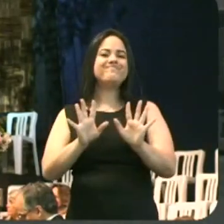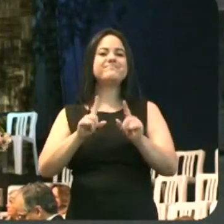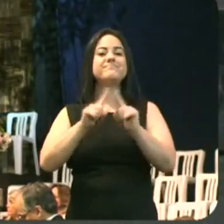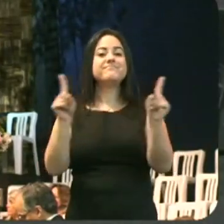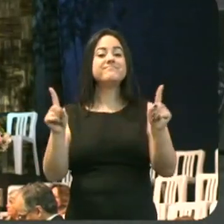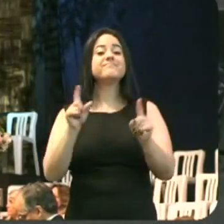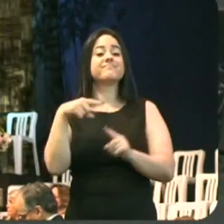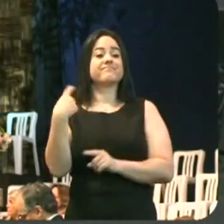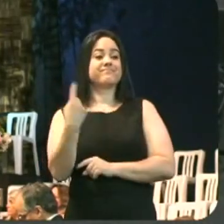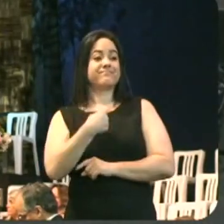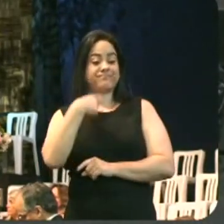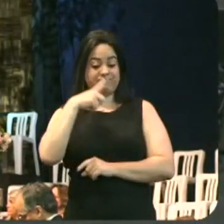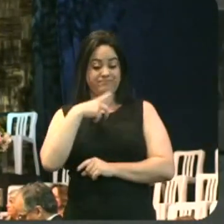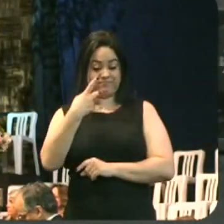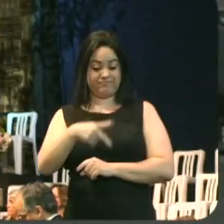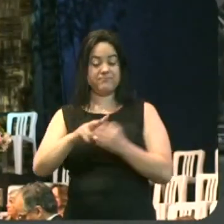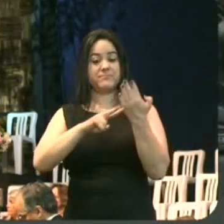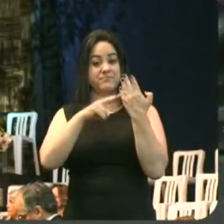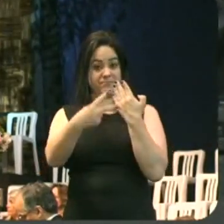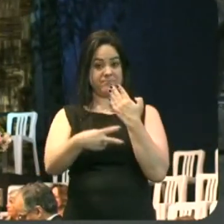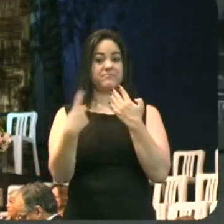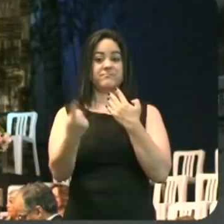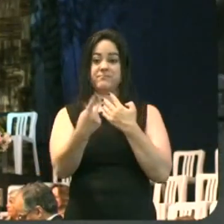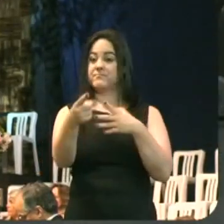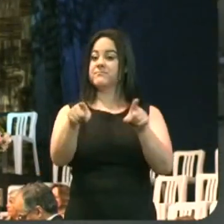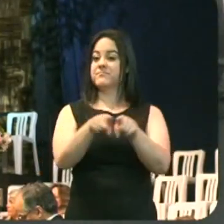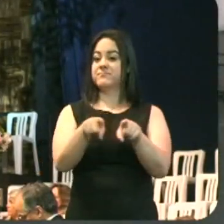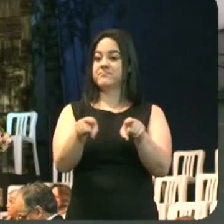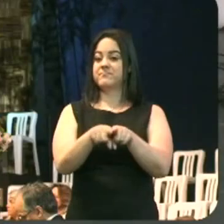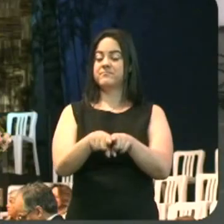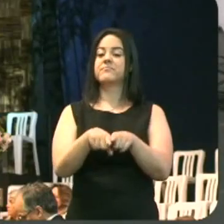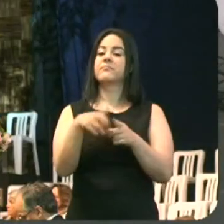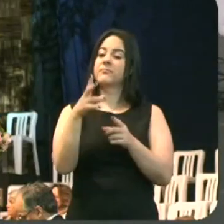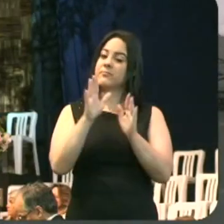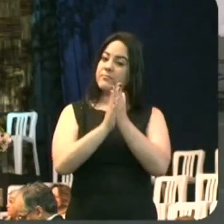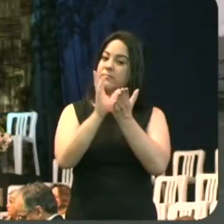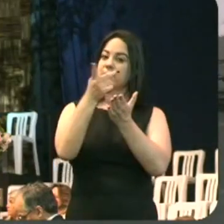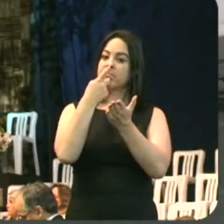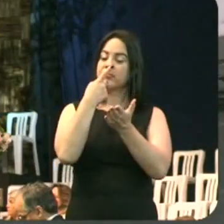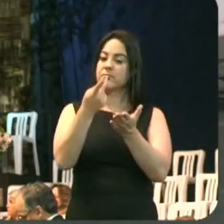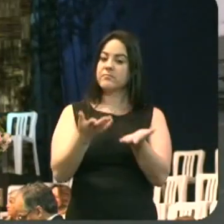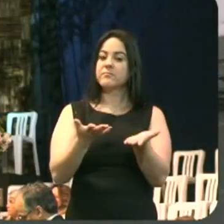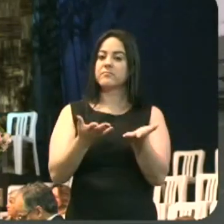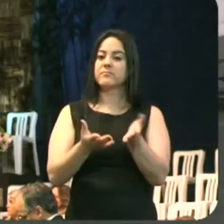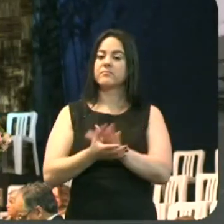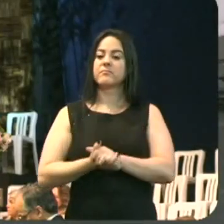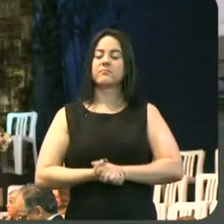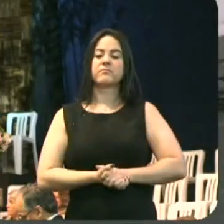mas aquilo que a gente faz aqui tem consequências eternas, e é disso que a Bíblia está falando.